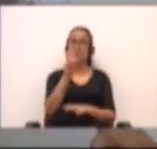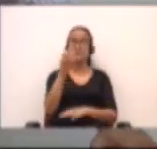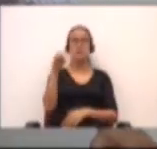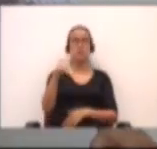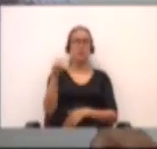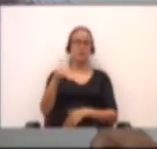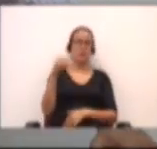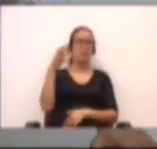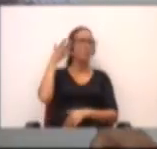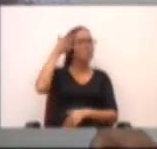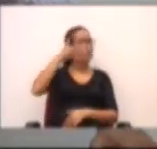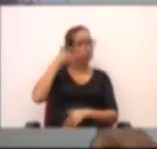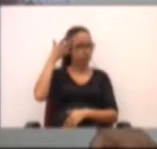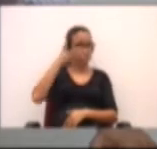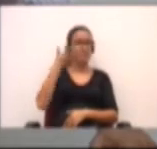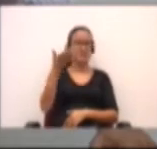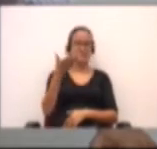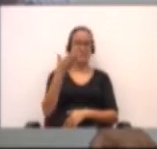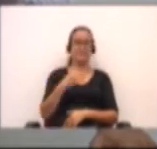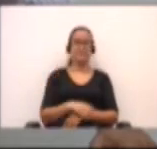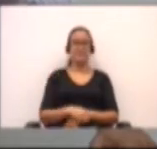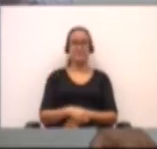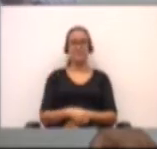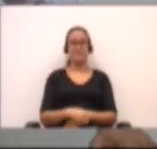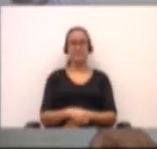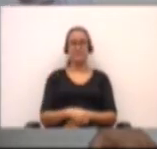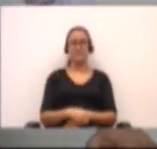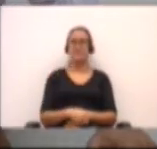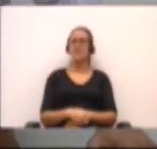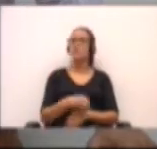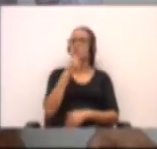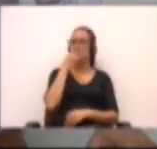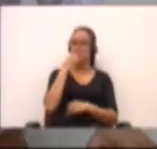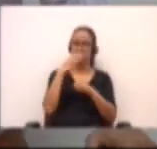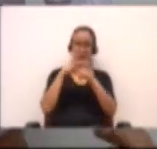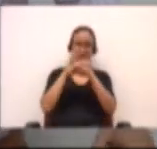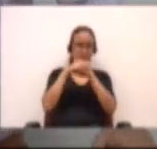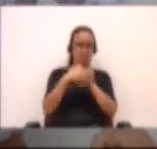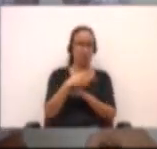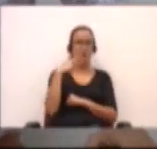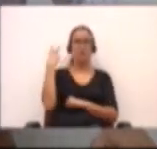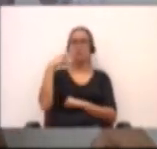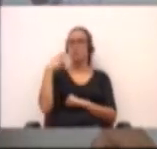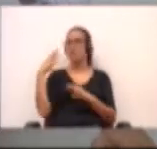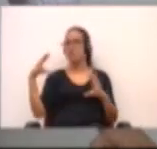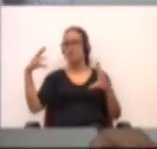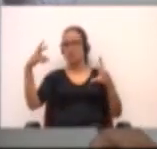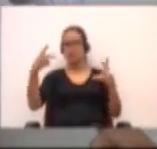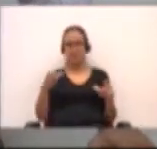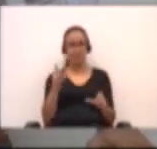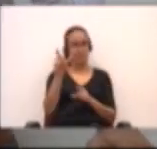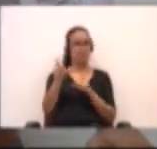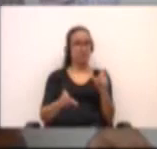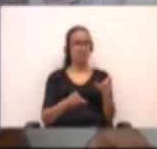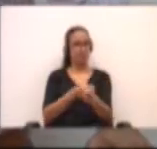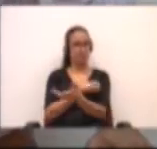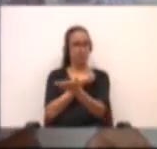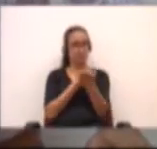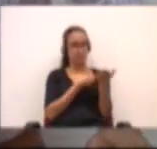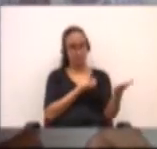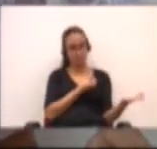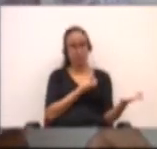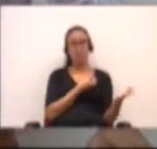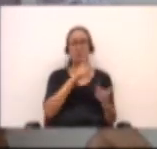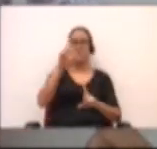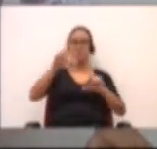tem 5 minutos para deliberar sobre o assunto que lhe traz a esta casa. Tudo bem. Boa noite, nobres vereadores. Boa noite ao público presente, aos amigos